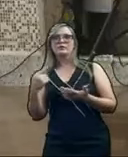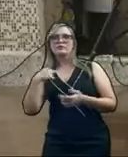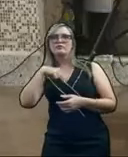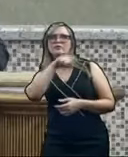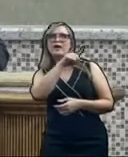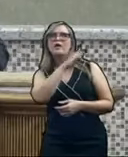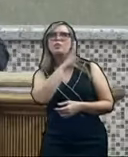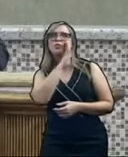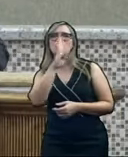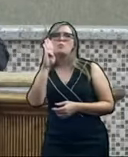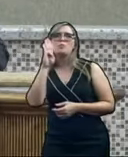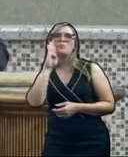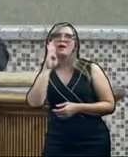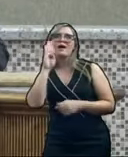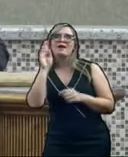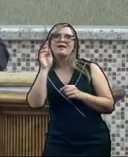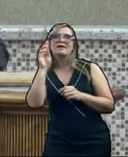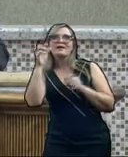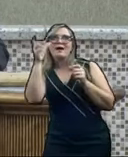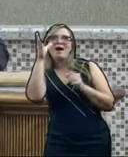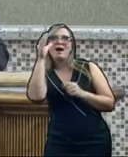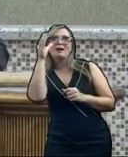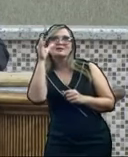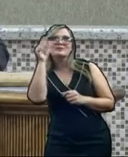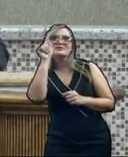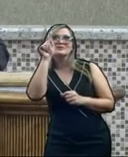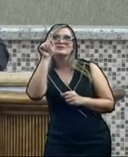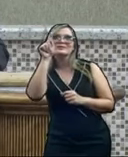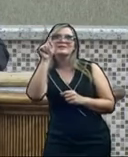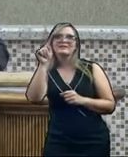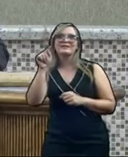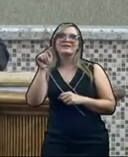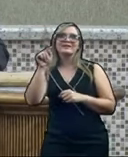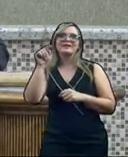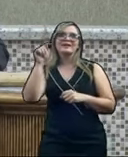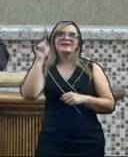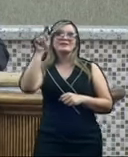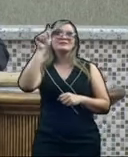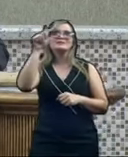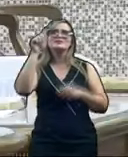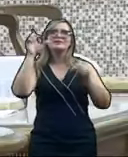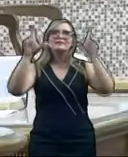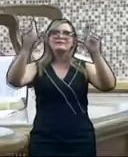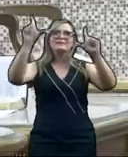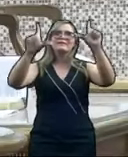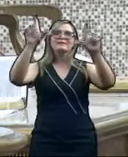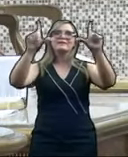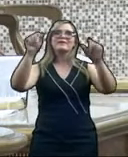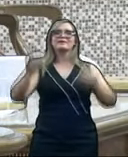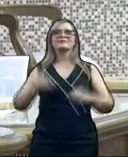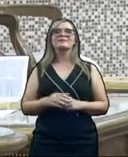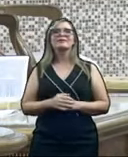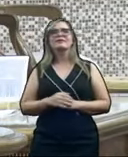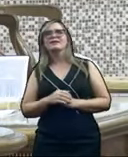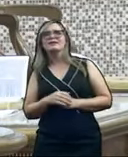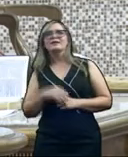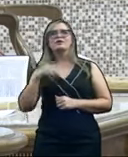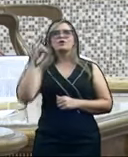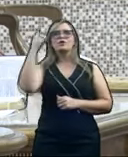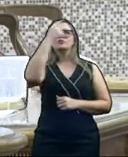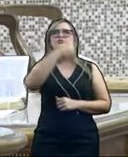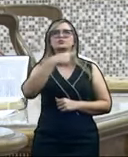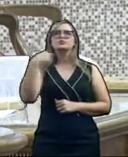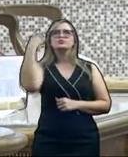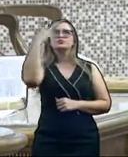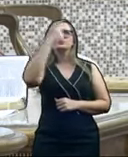lá assistir Os Trapalhões e esqueci do culto minha mãe meu pai preocupado que sumiu